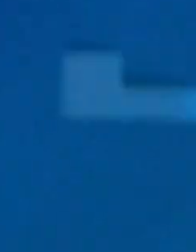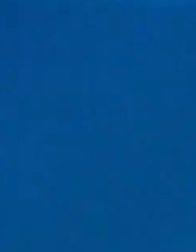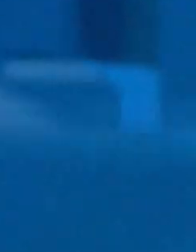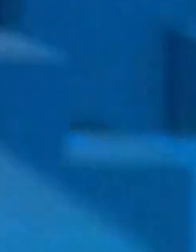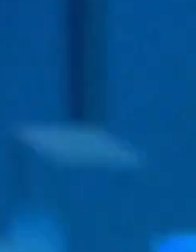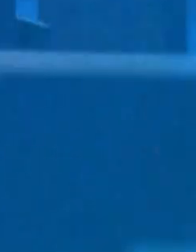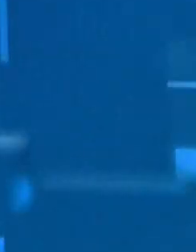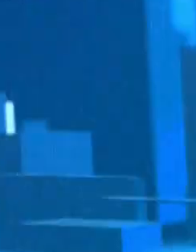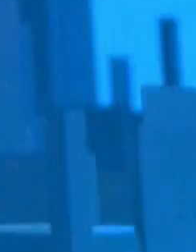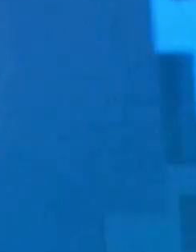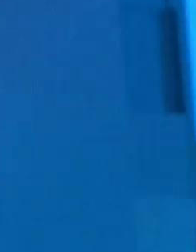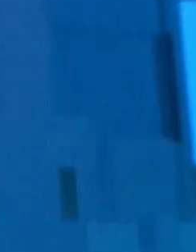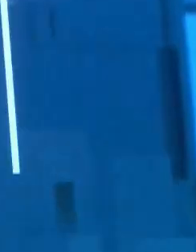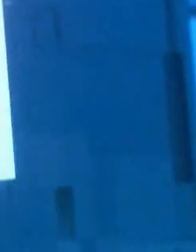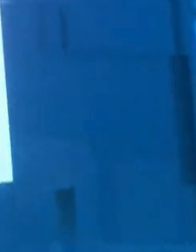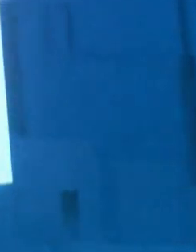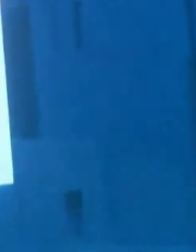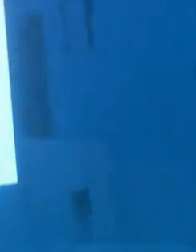k